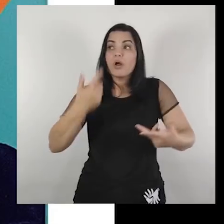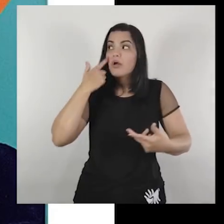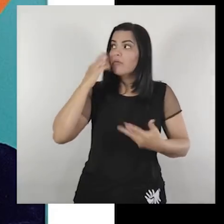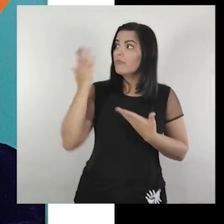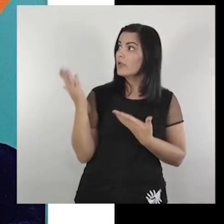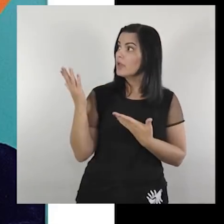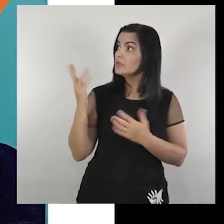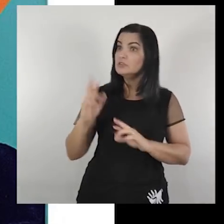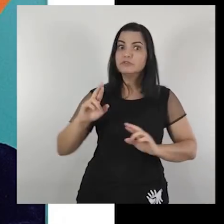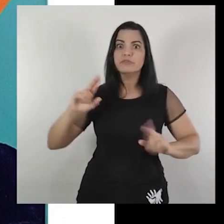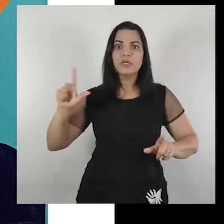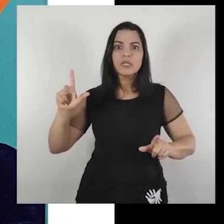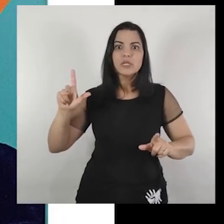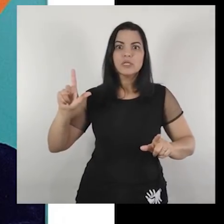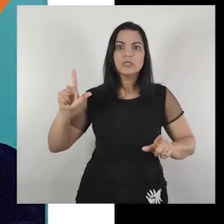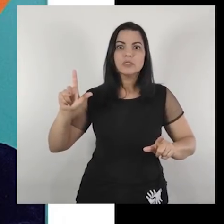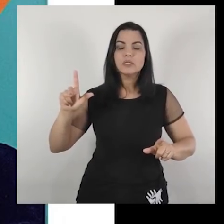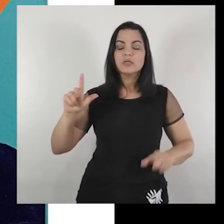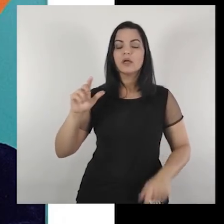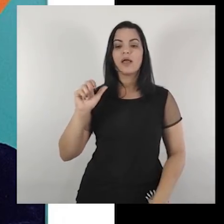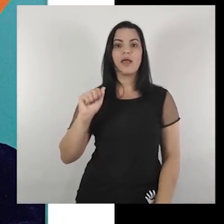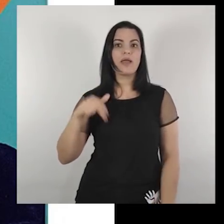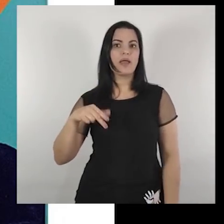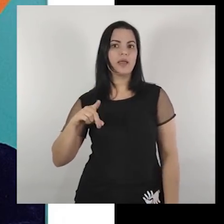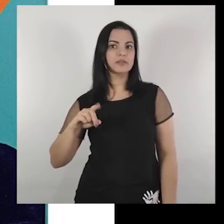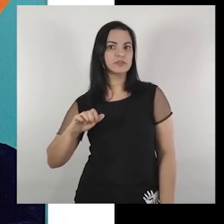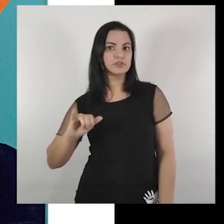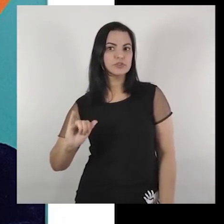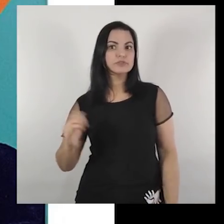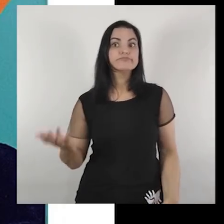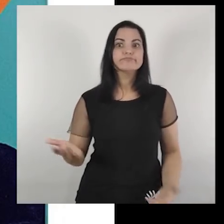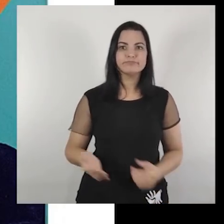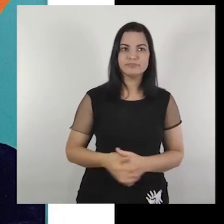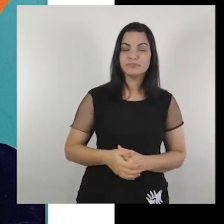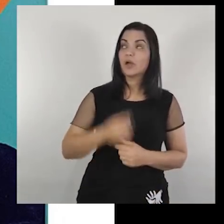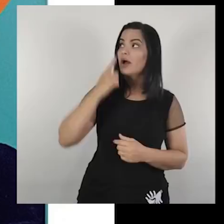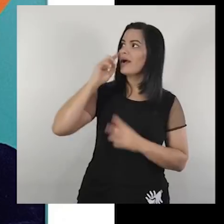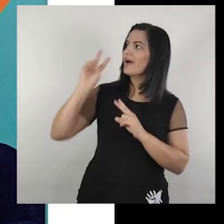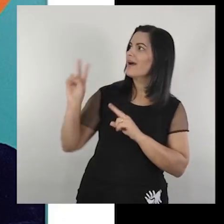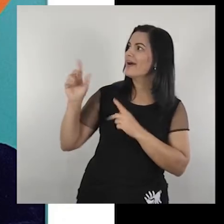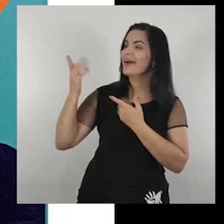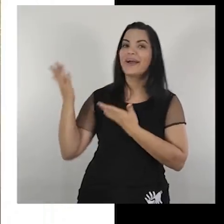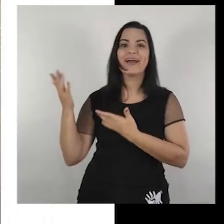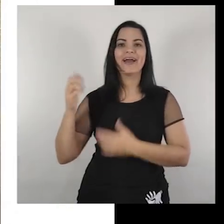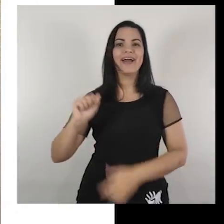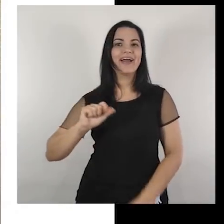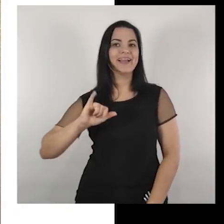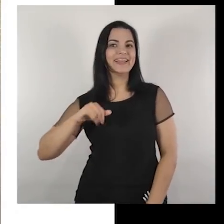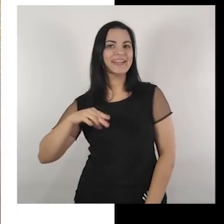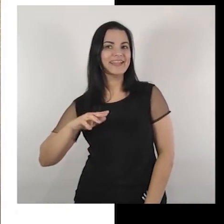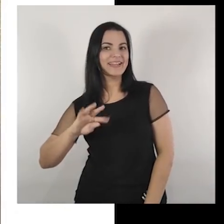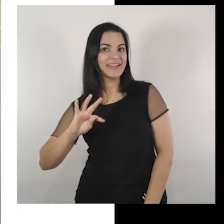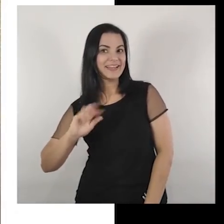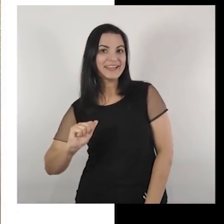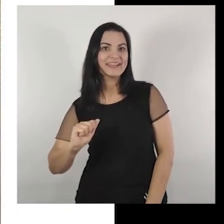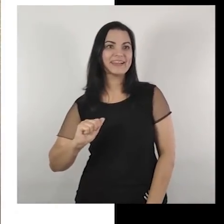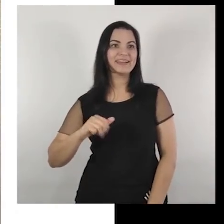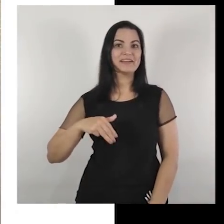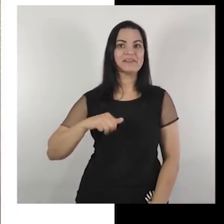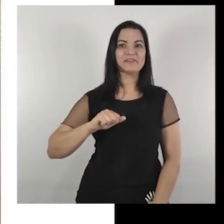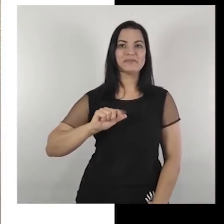cor. Olha só que diferente esse autorretrato do Andy Warhol. Olha só esse da